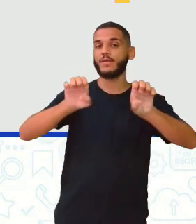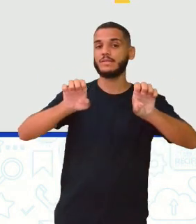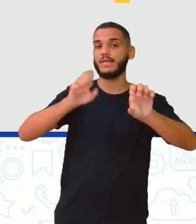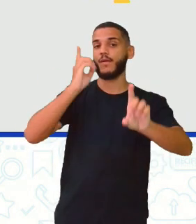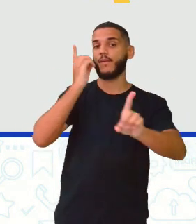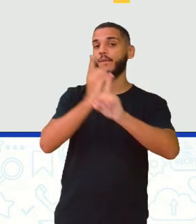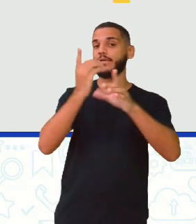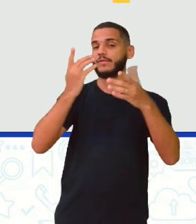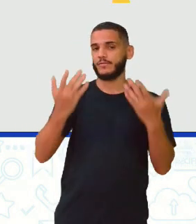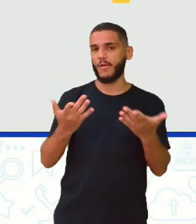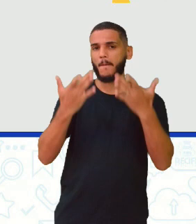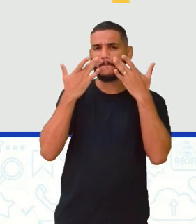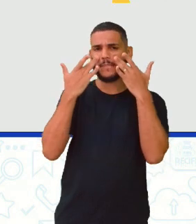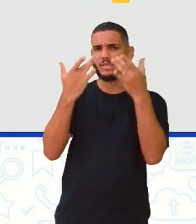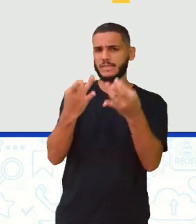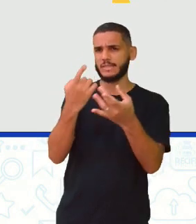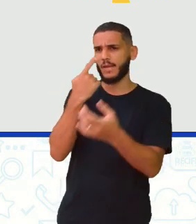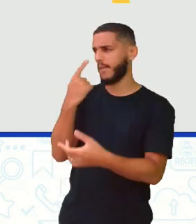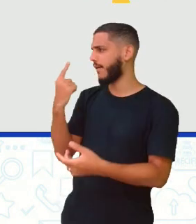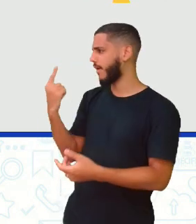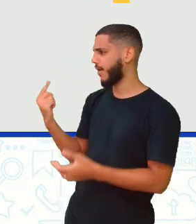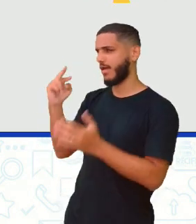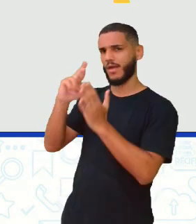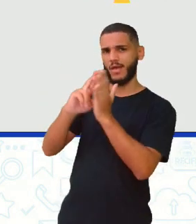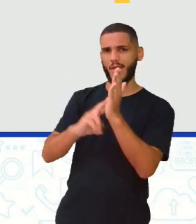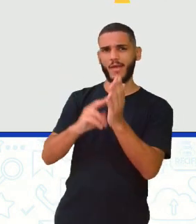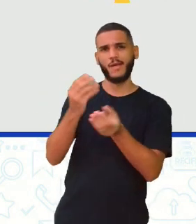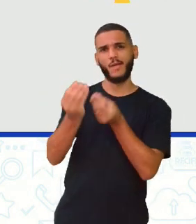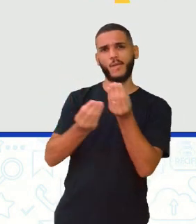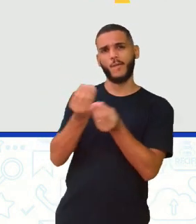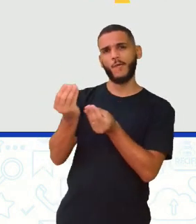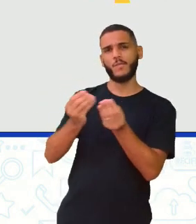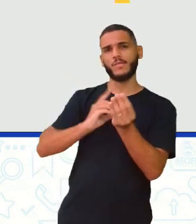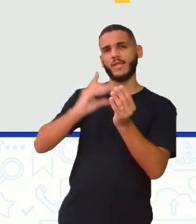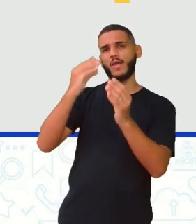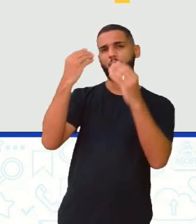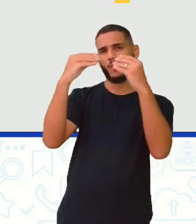prestar atenção aqui. Como é que a gente pega a regra